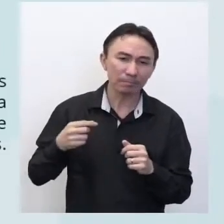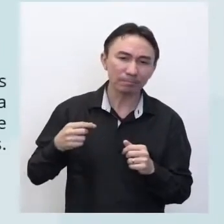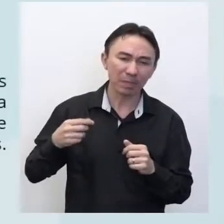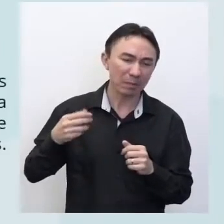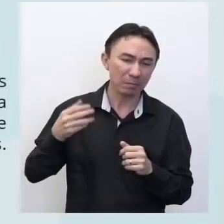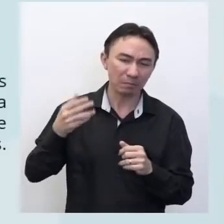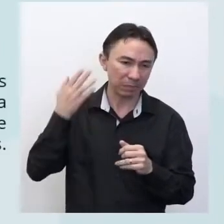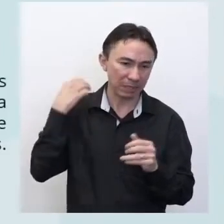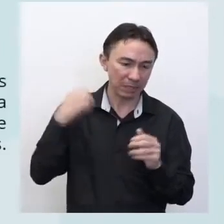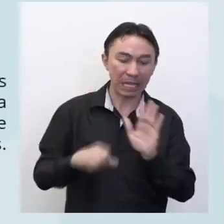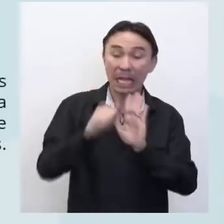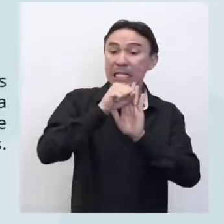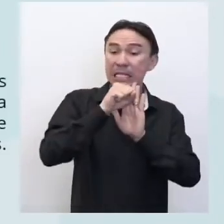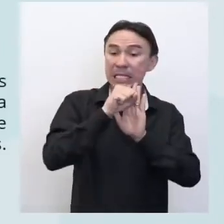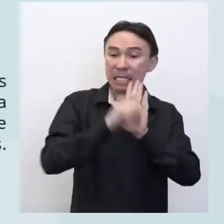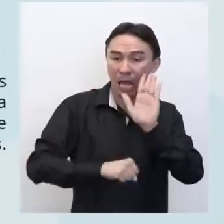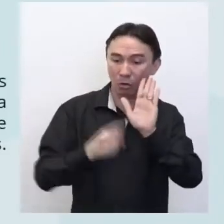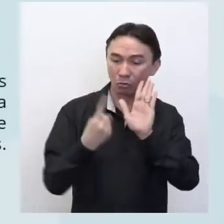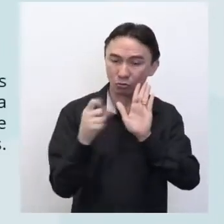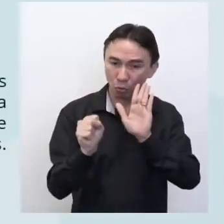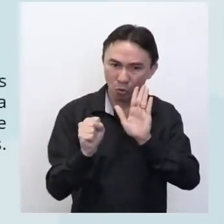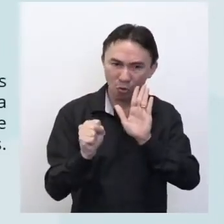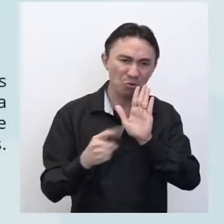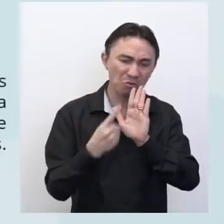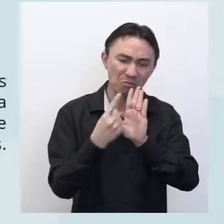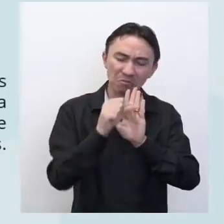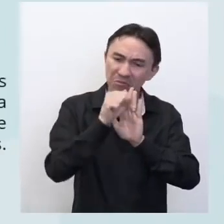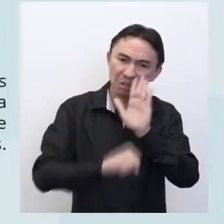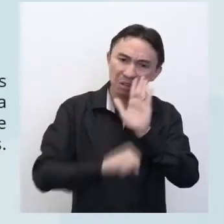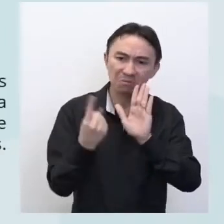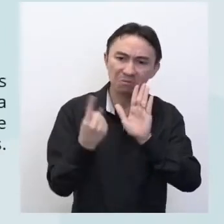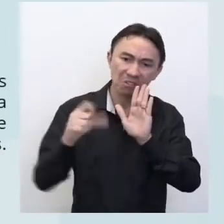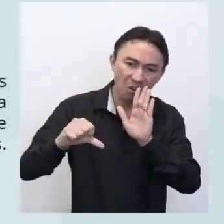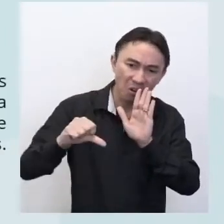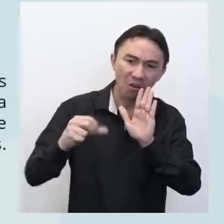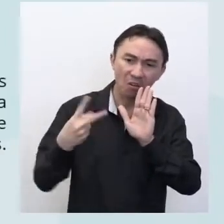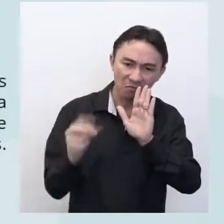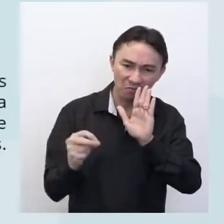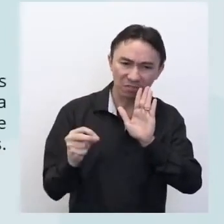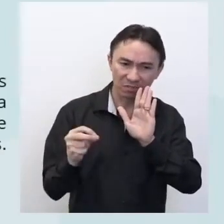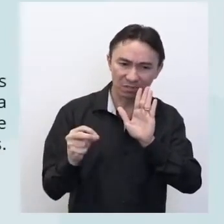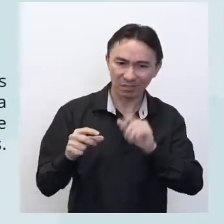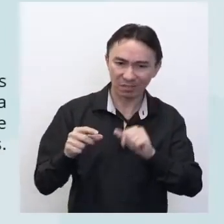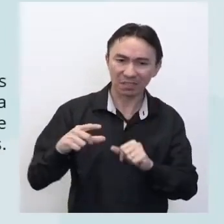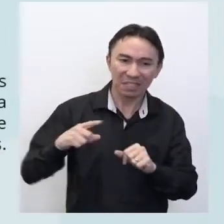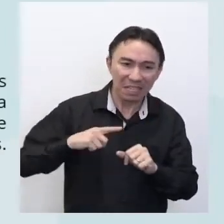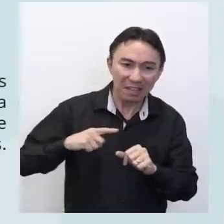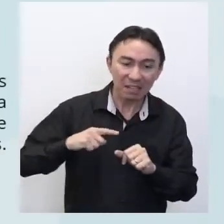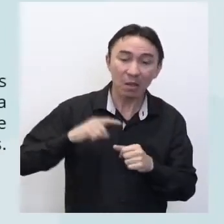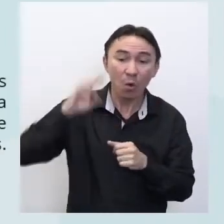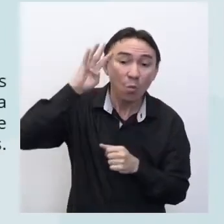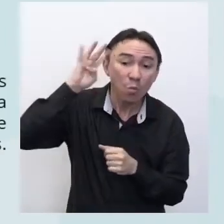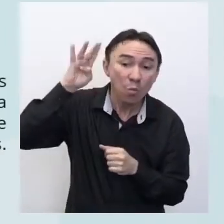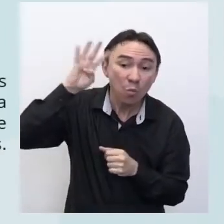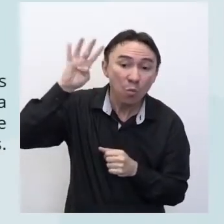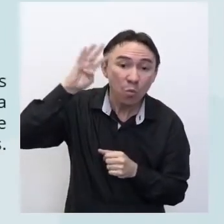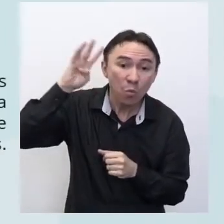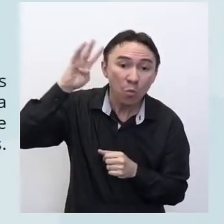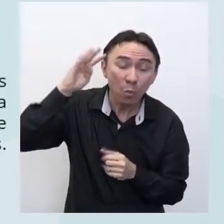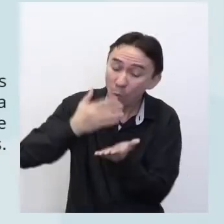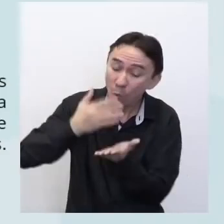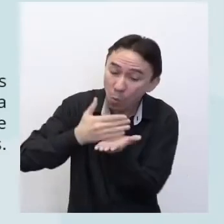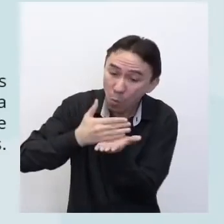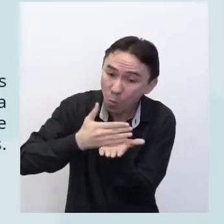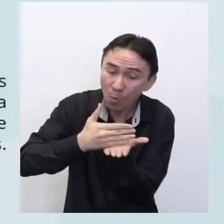final do século XVIII, século XIX, século XX, começam a aparecer teorias que vão